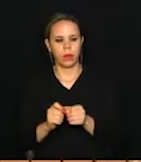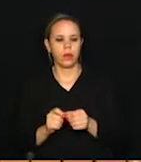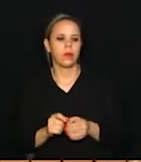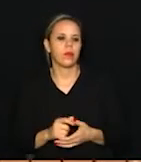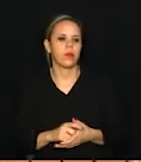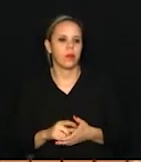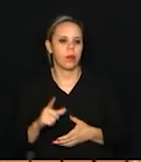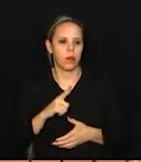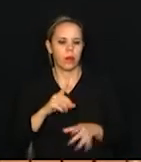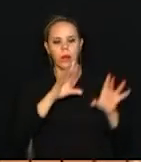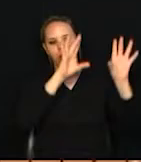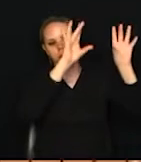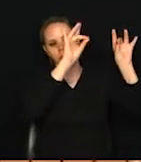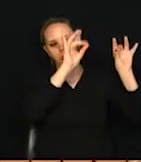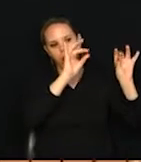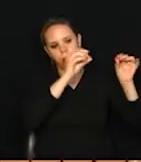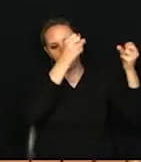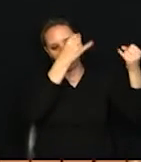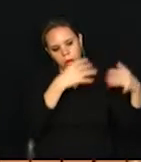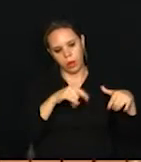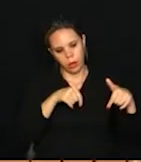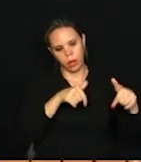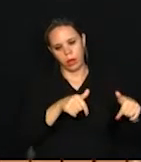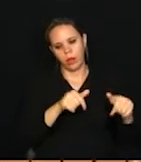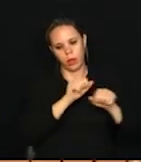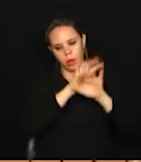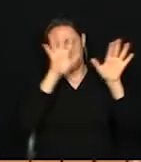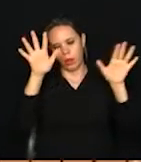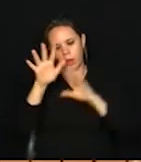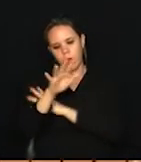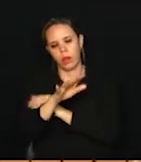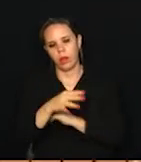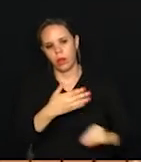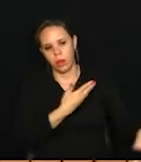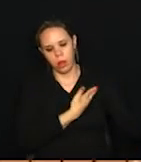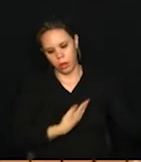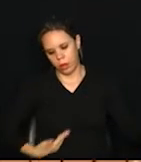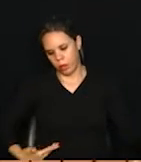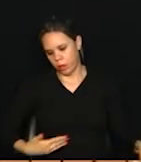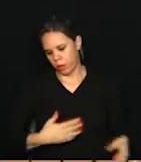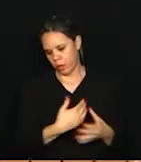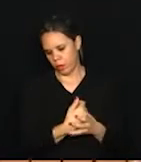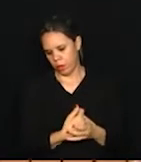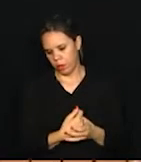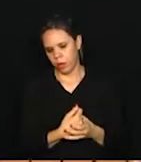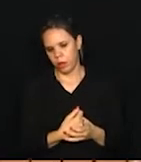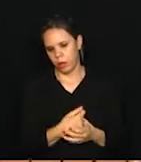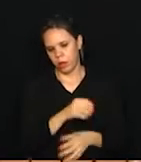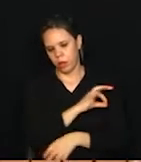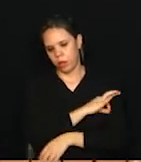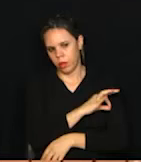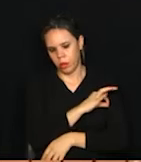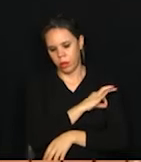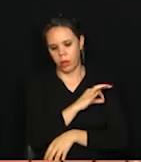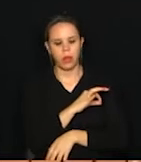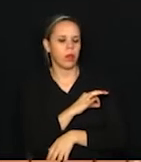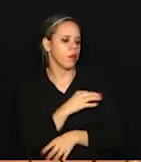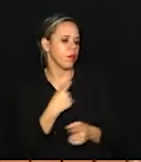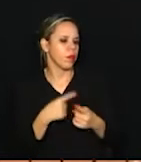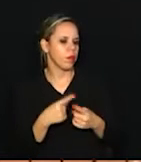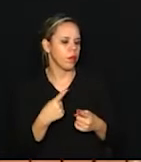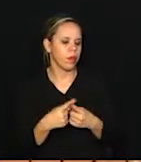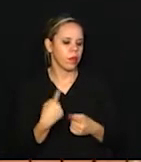haja esse detalhamento, essa postura de transparência do poder público, o executivo municipal, porque